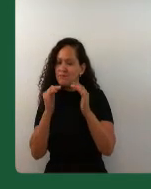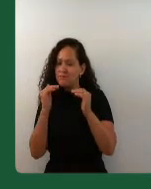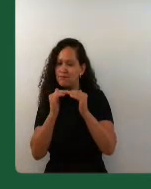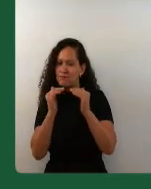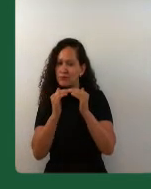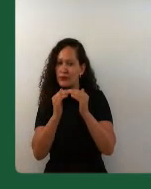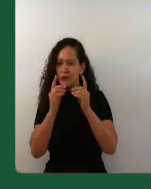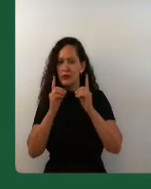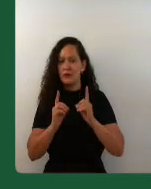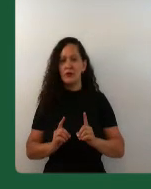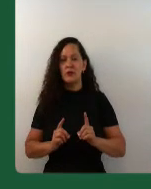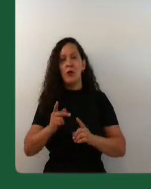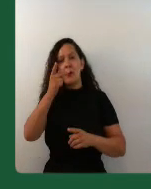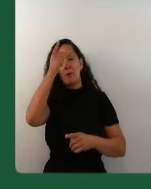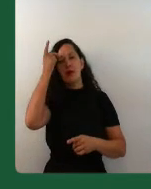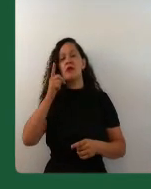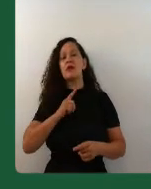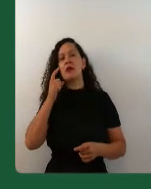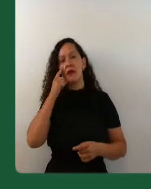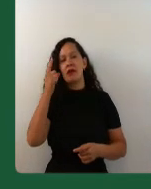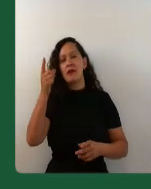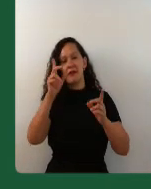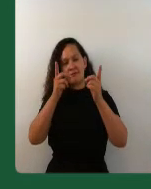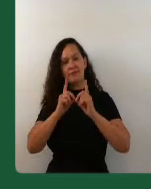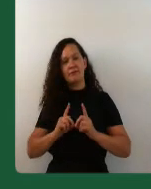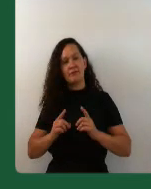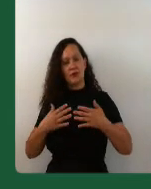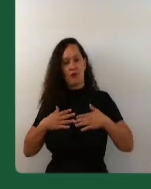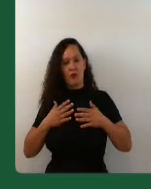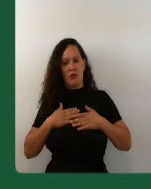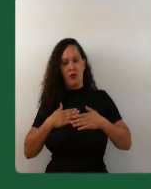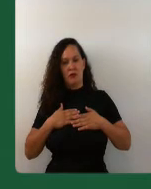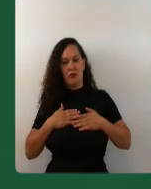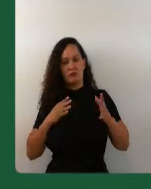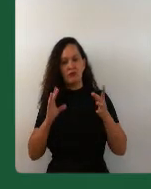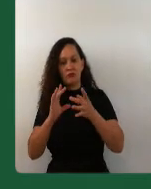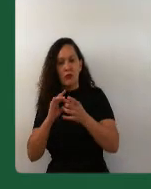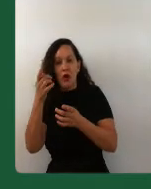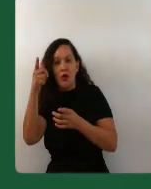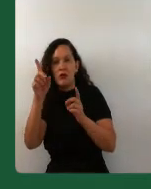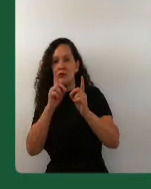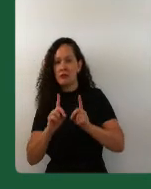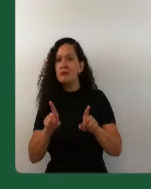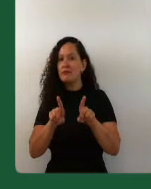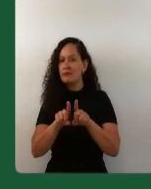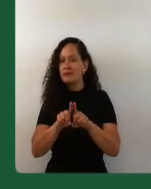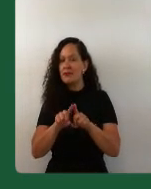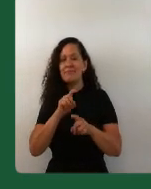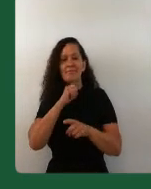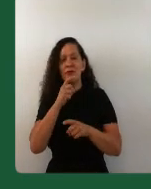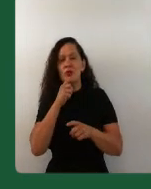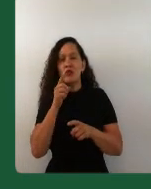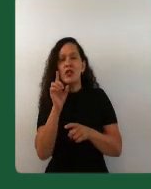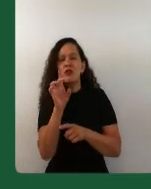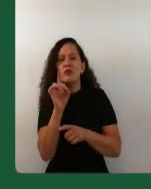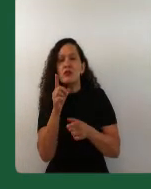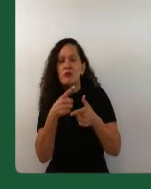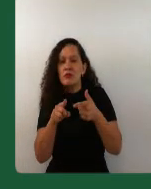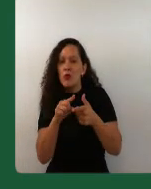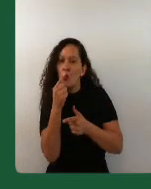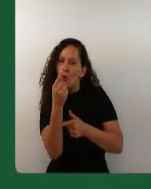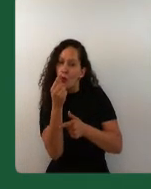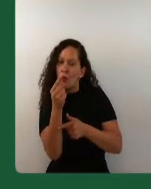pessoas têm muita ideia de quando a gente fala deficiente físico, associa a outras deficiências, não consegue associar a fissura